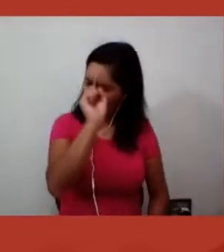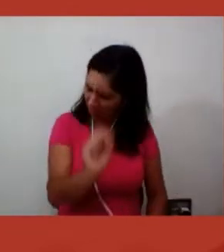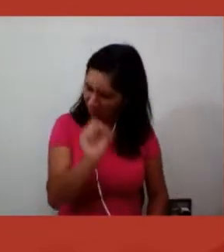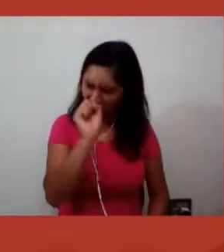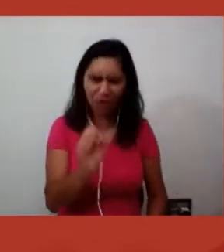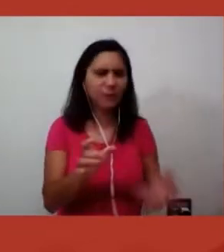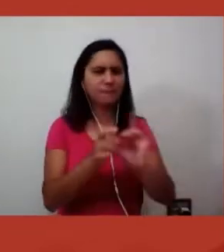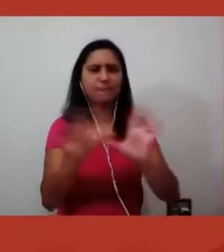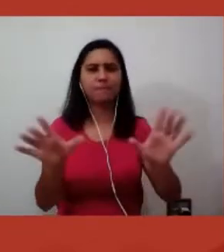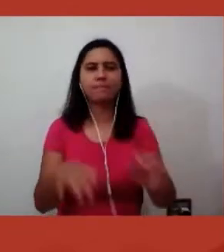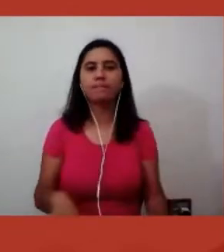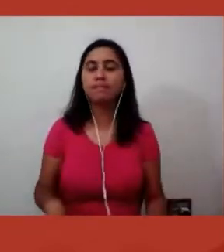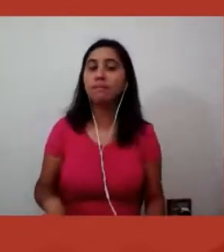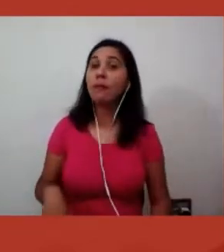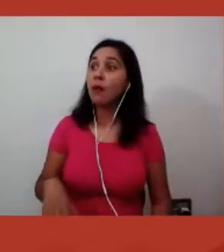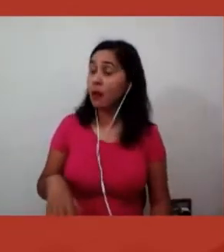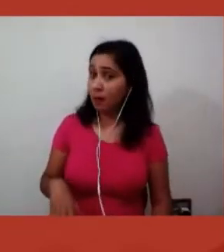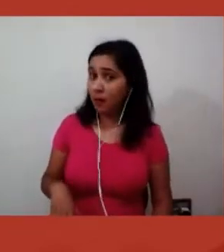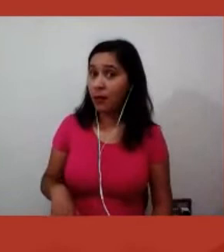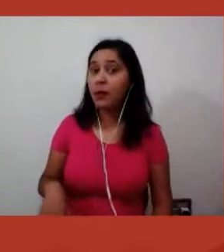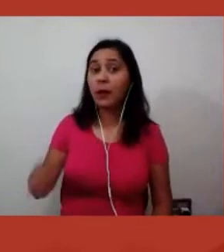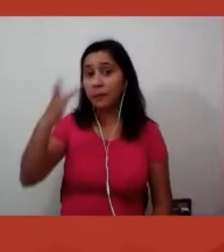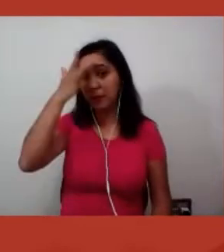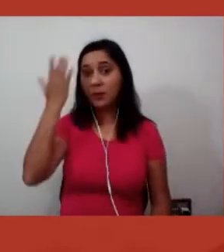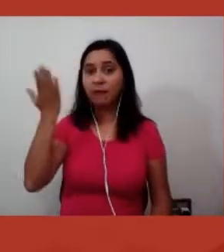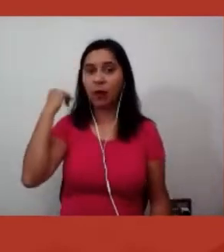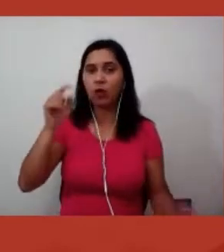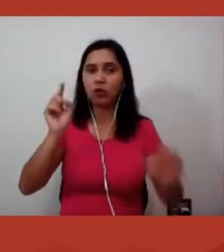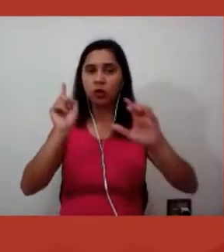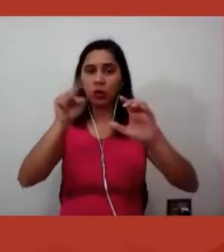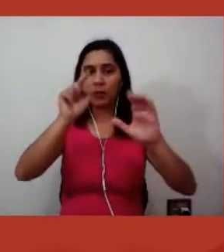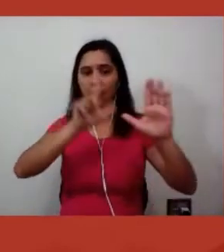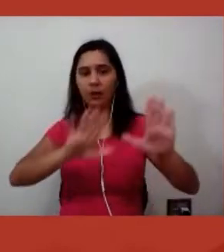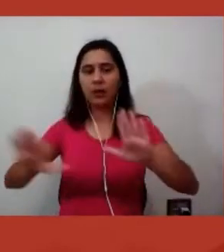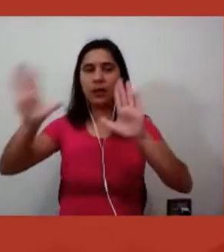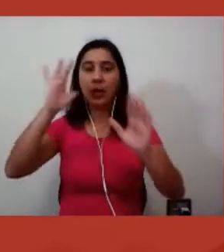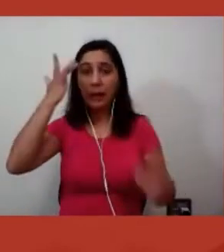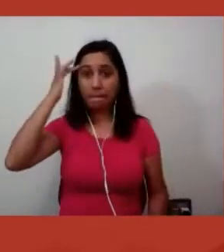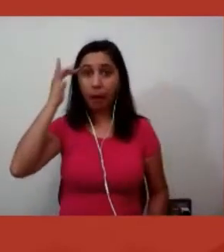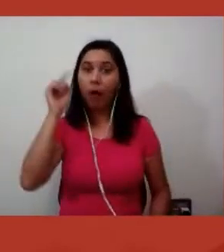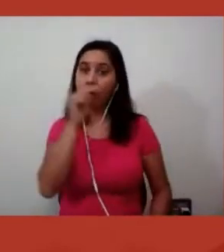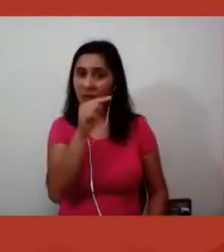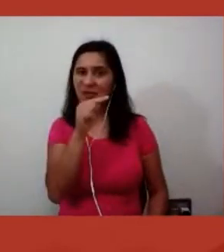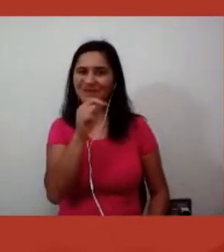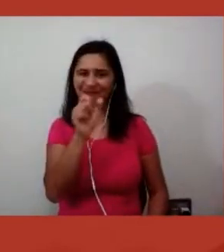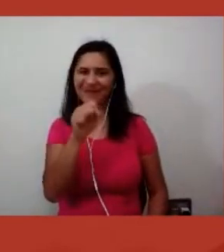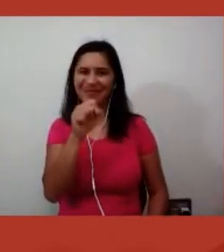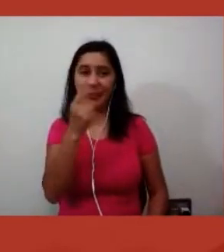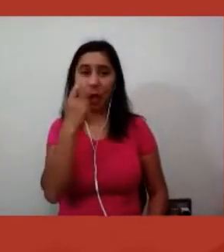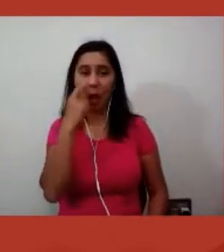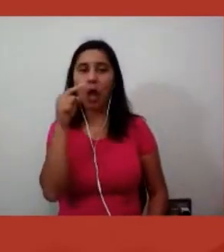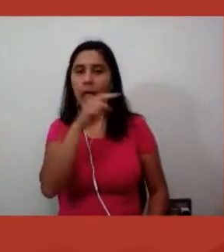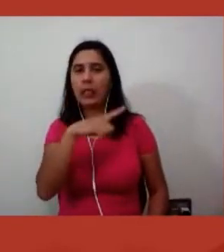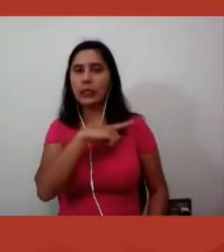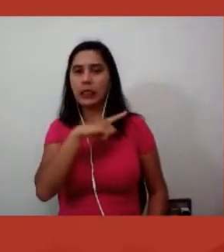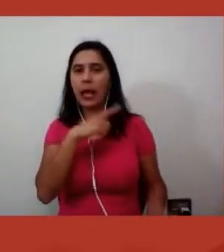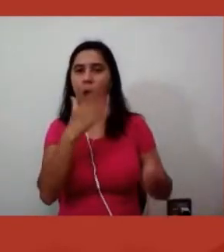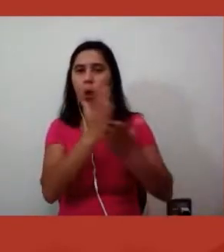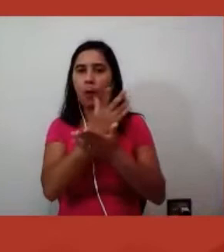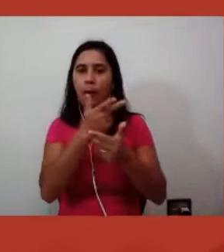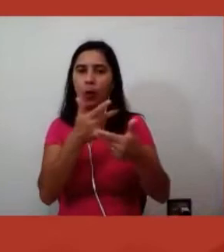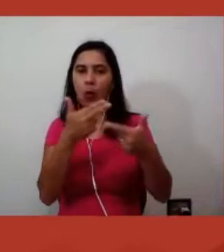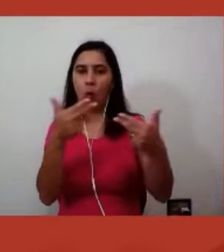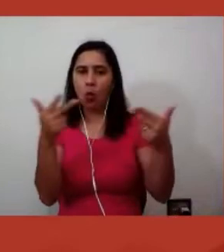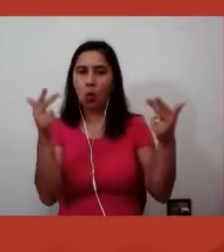O pessoal falou sobre a página anterior, né, de hipóteses. Realmente ali tem algumas questões que a Anaí colocou, que